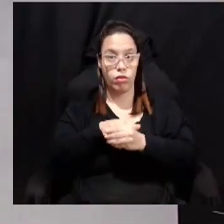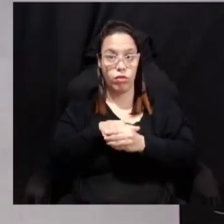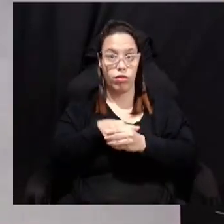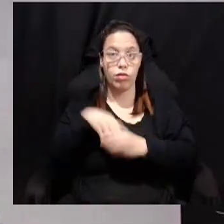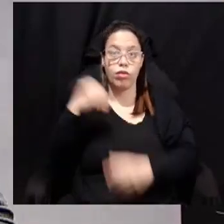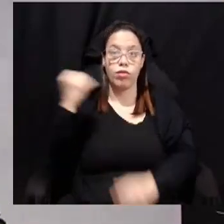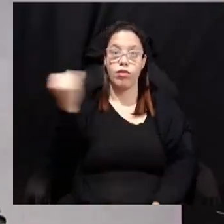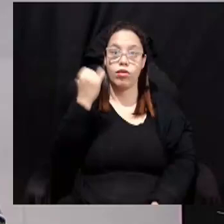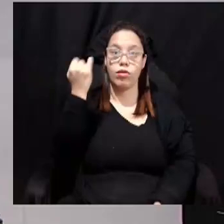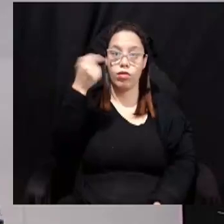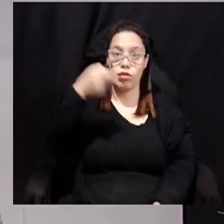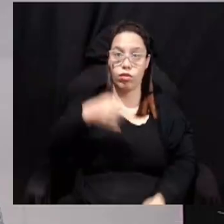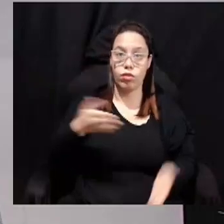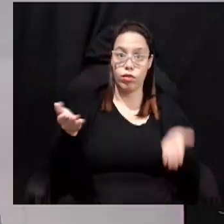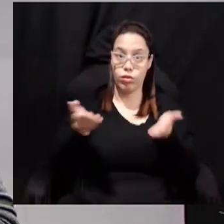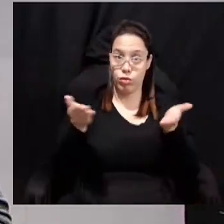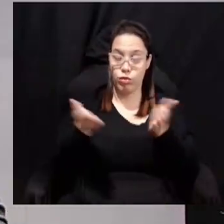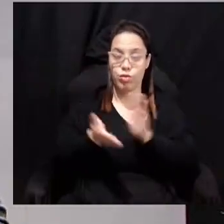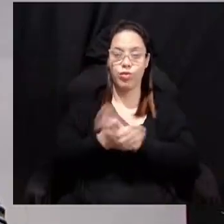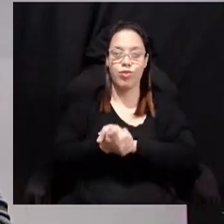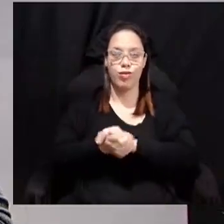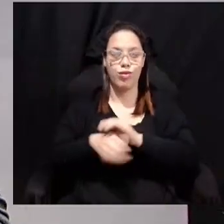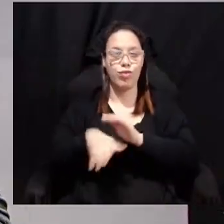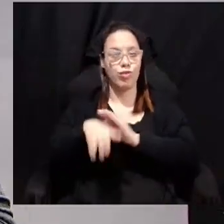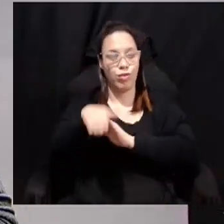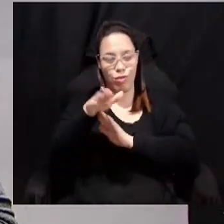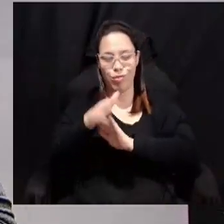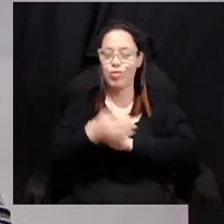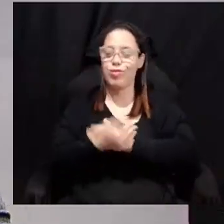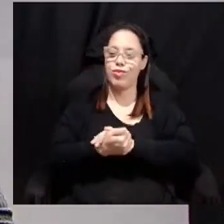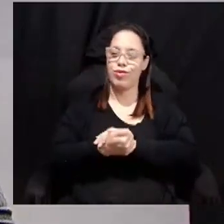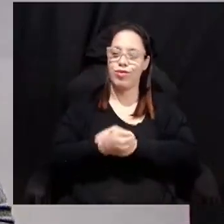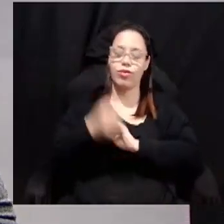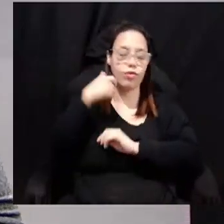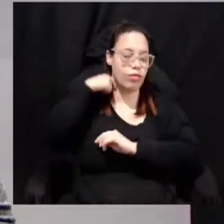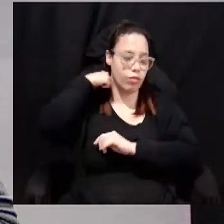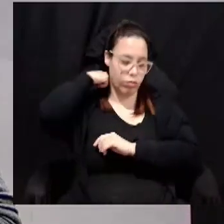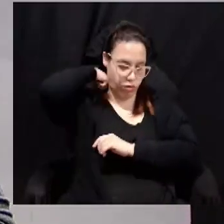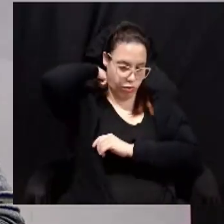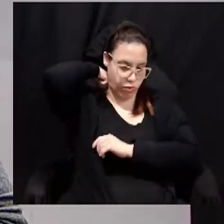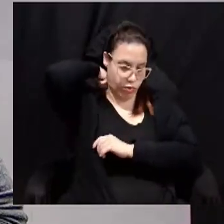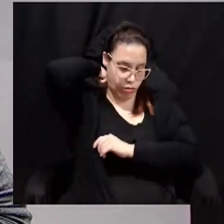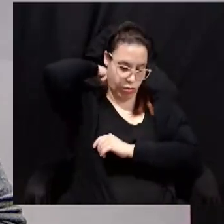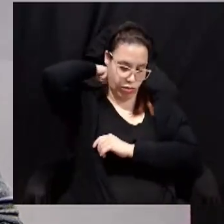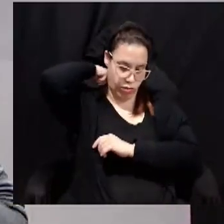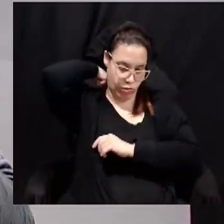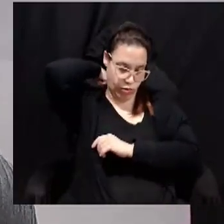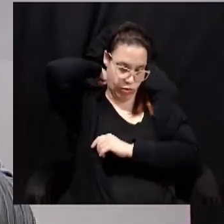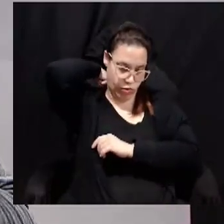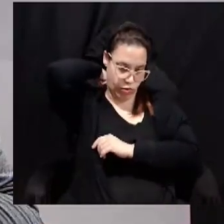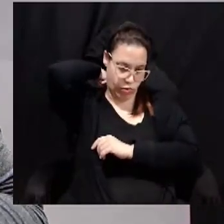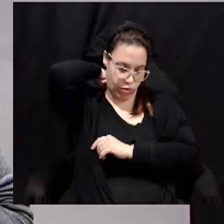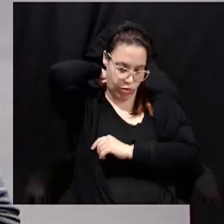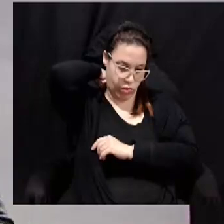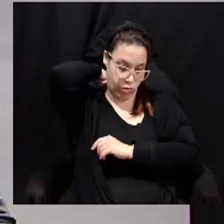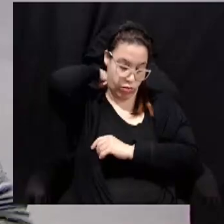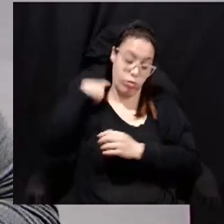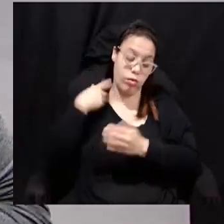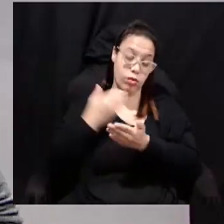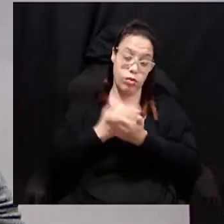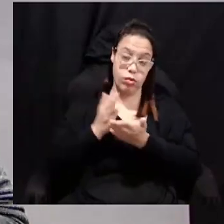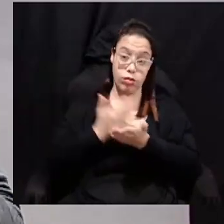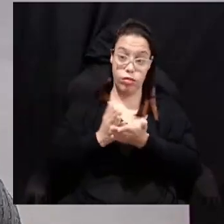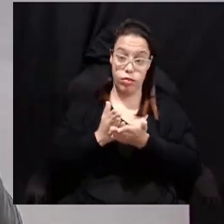é gigante, para eles participarem mais mesmo de forma prática, né? Sendo cidadãos que ainda, né, estão começando